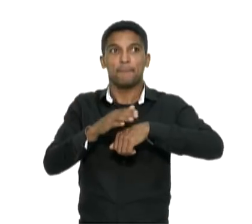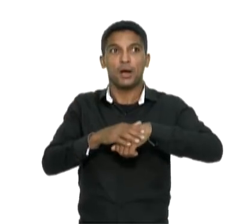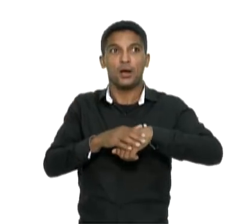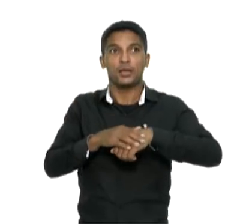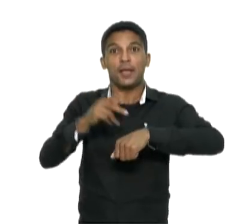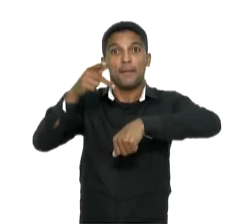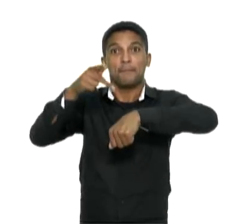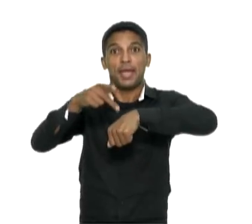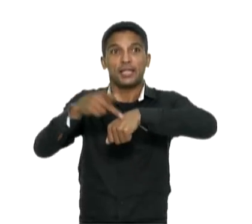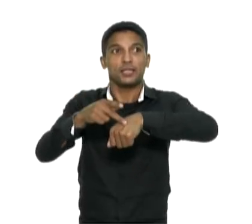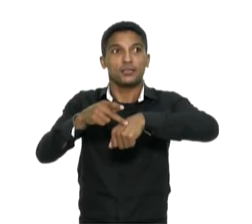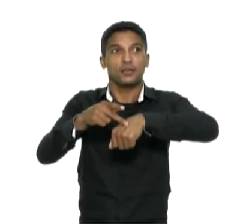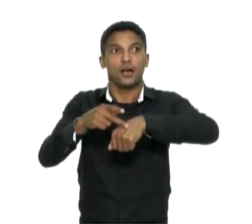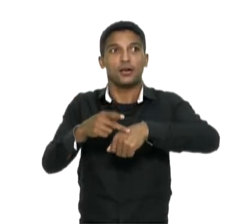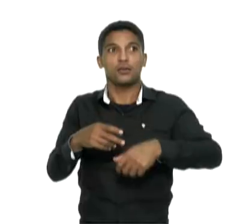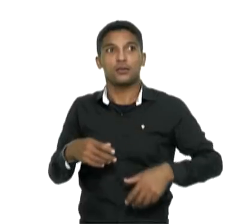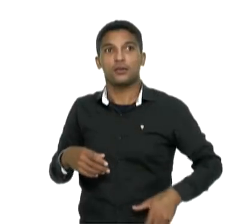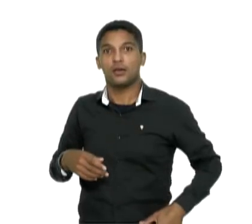a pedra.